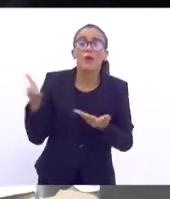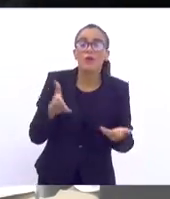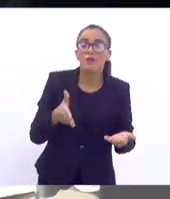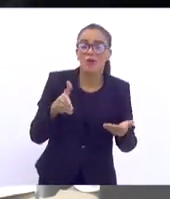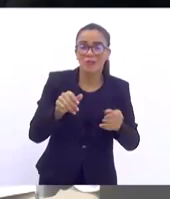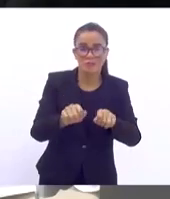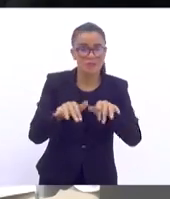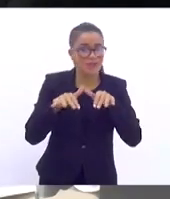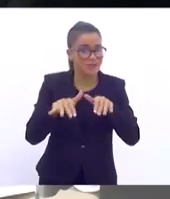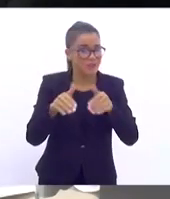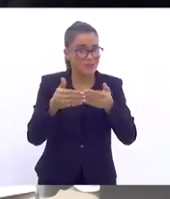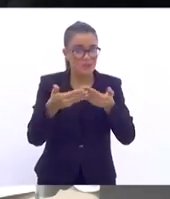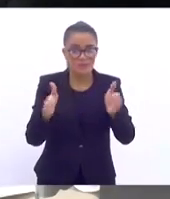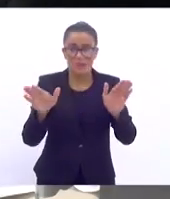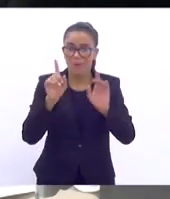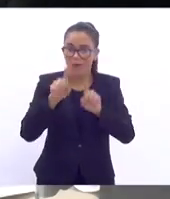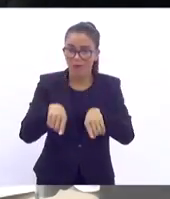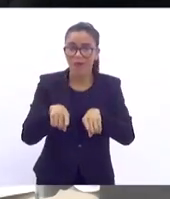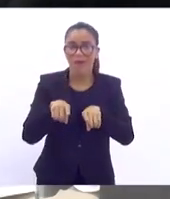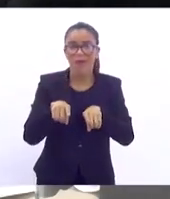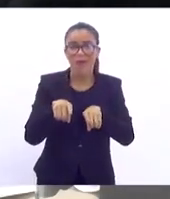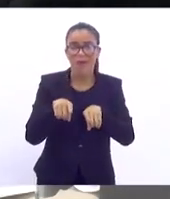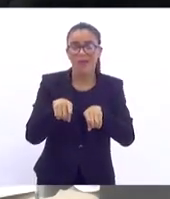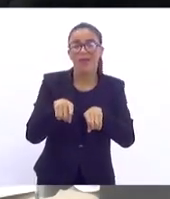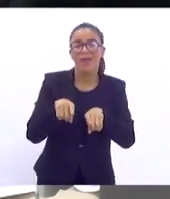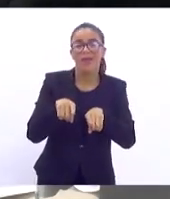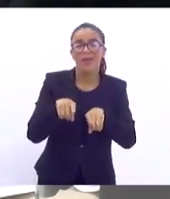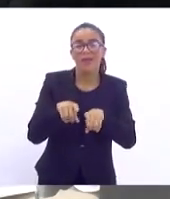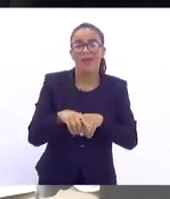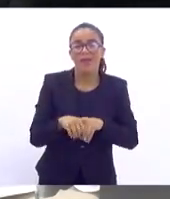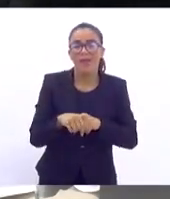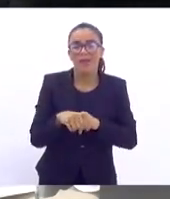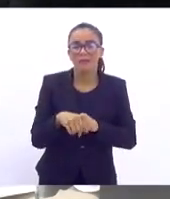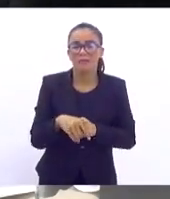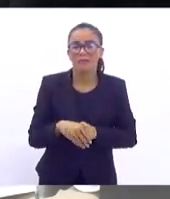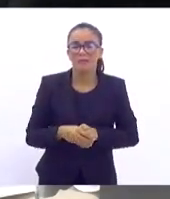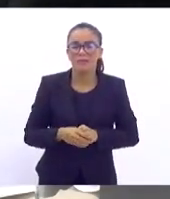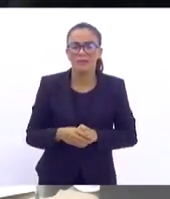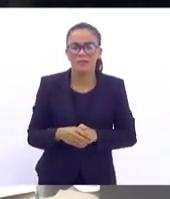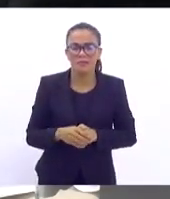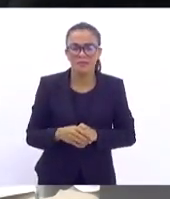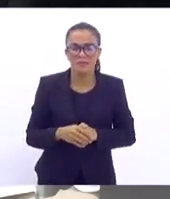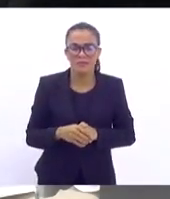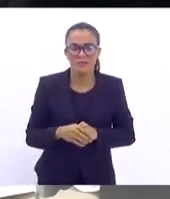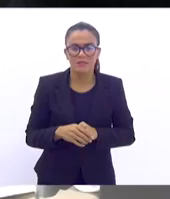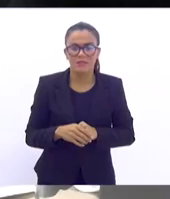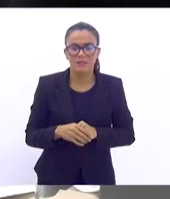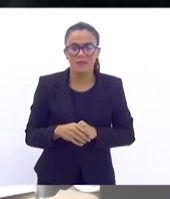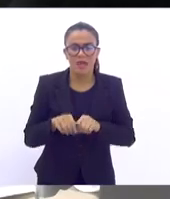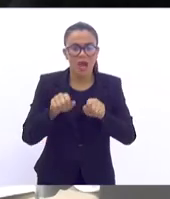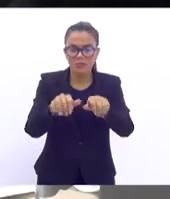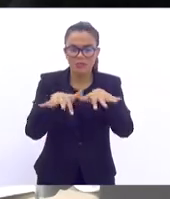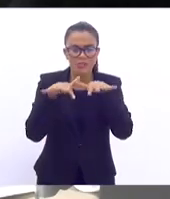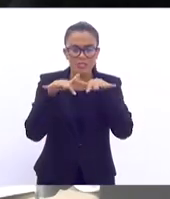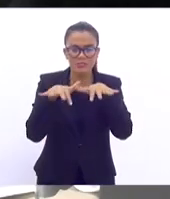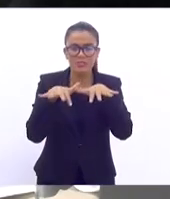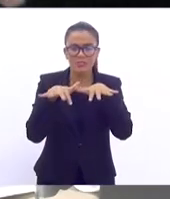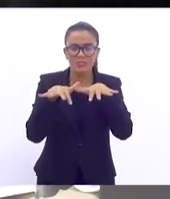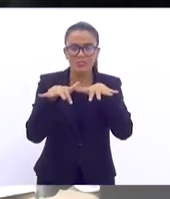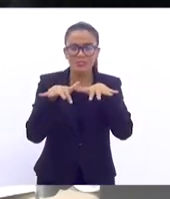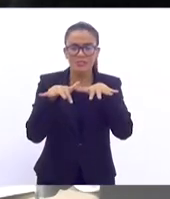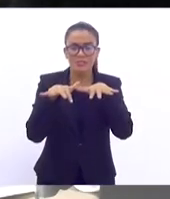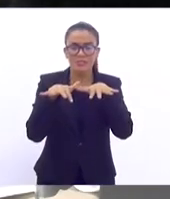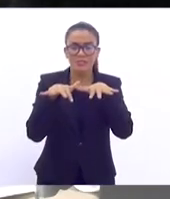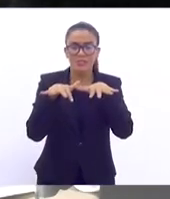audiência pública na casa é a próprias comissões temáticas relacionadas a esse fim outro aspecto também que